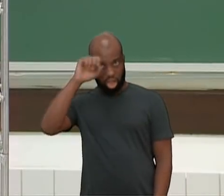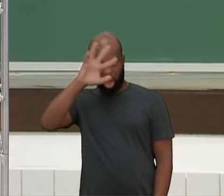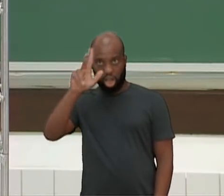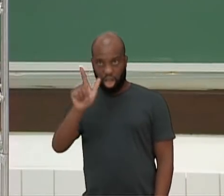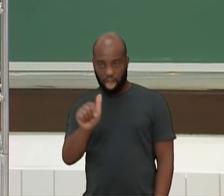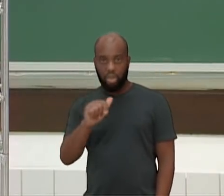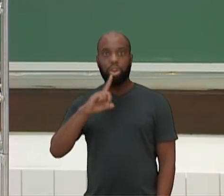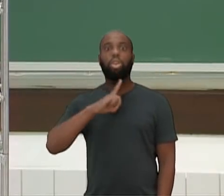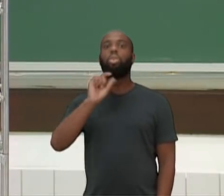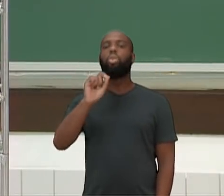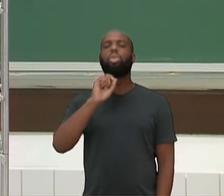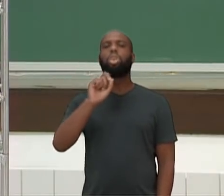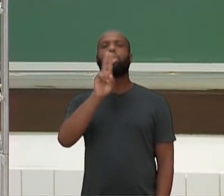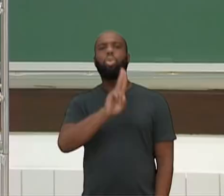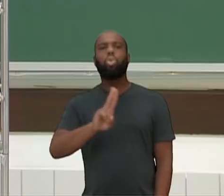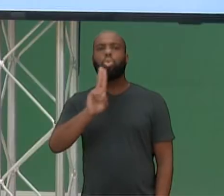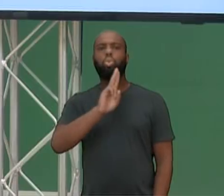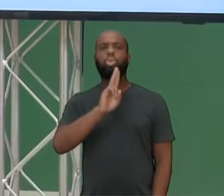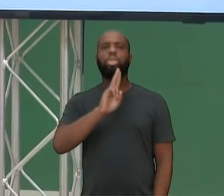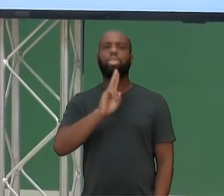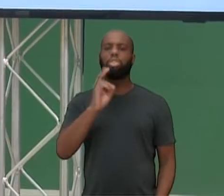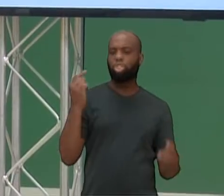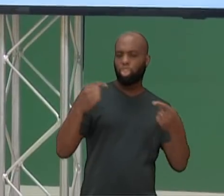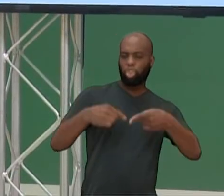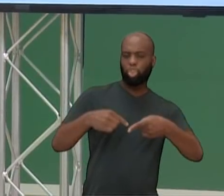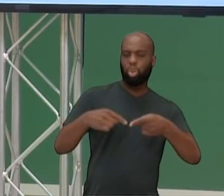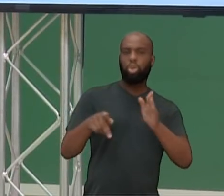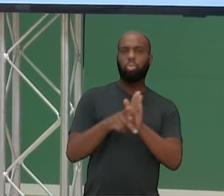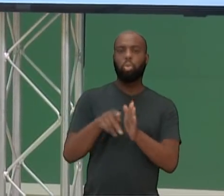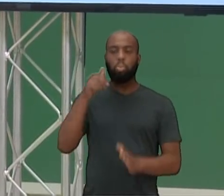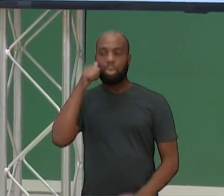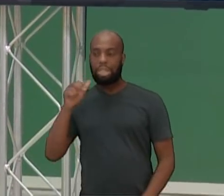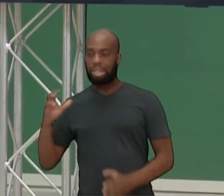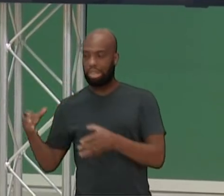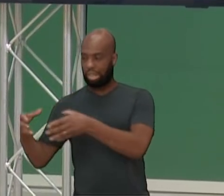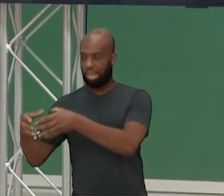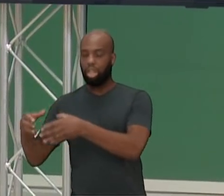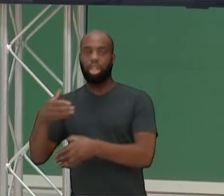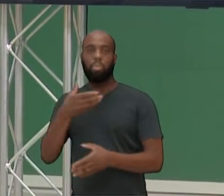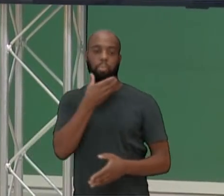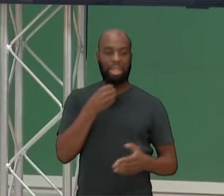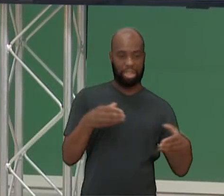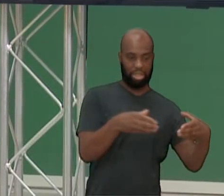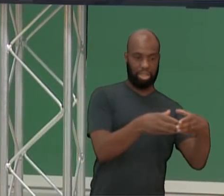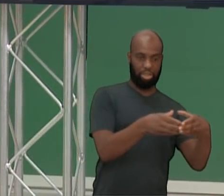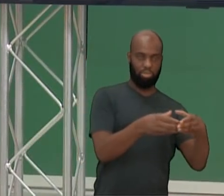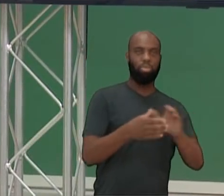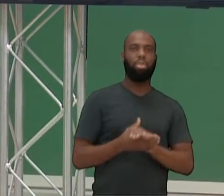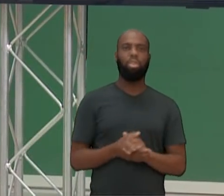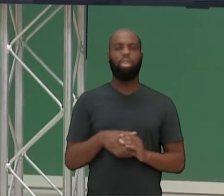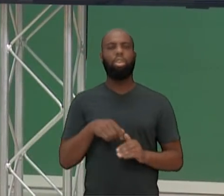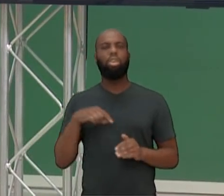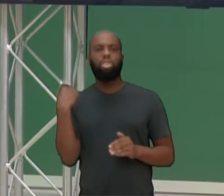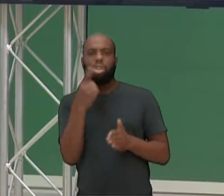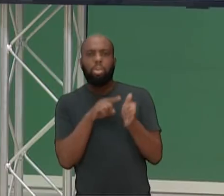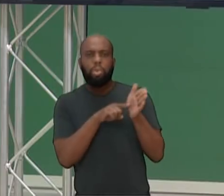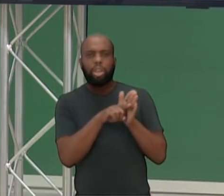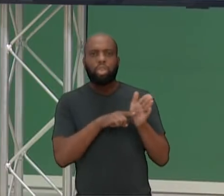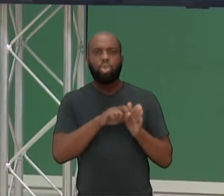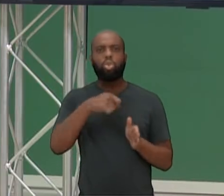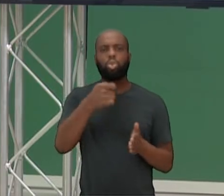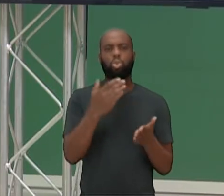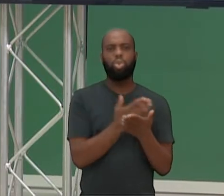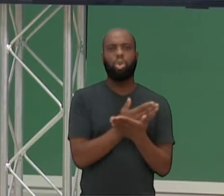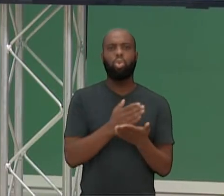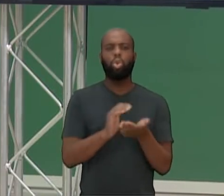usam bastante jogos só de meninas ou de meninos, né? E a gente acabou pesquisando o que você queria sobre algum jogo